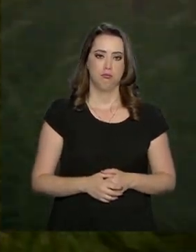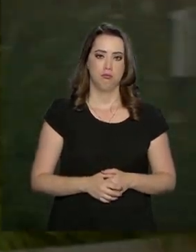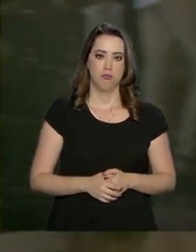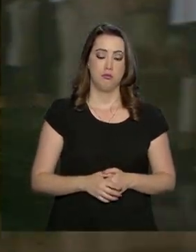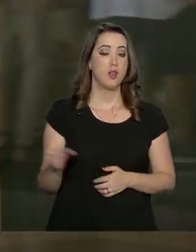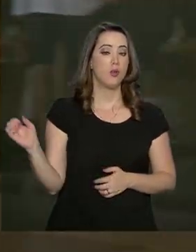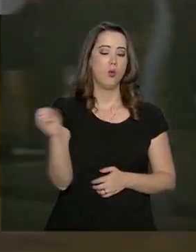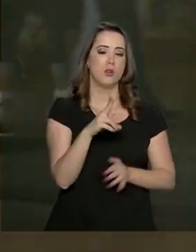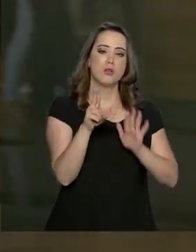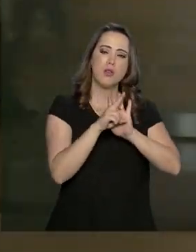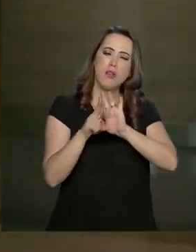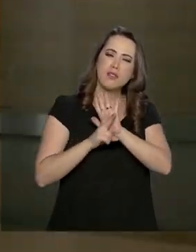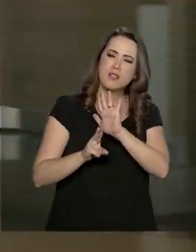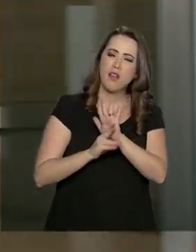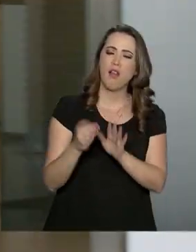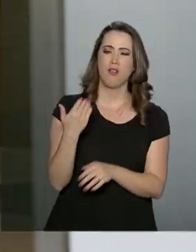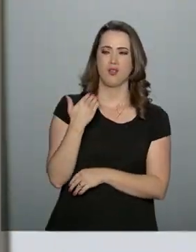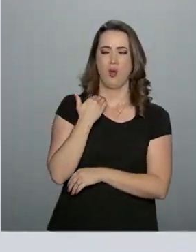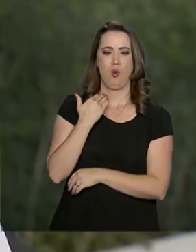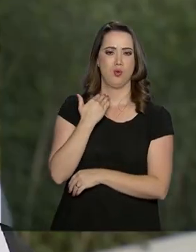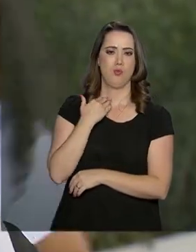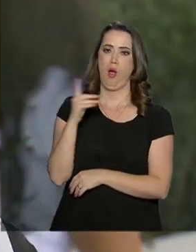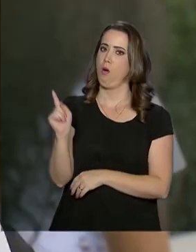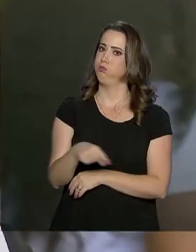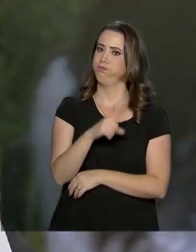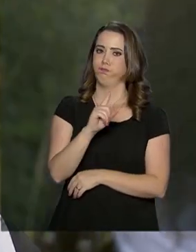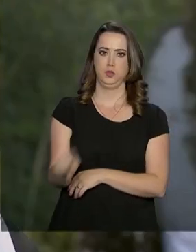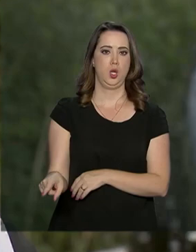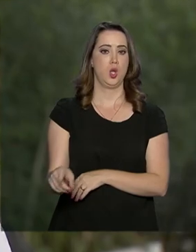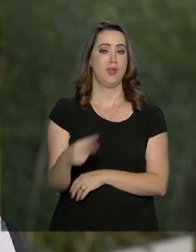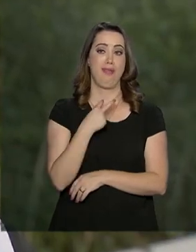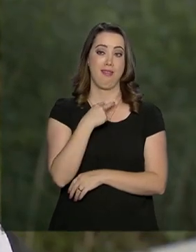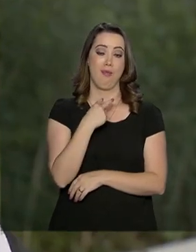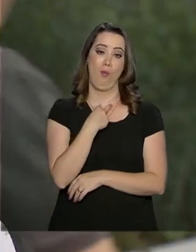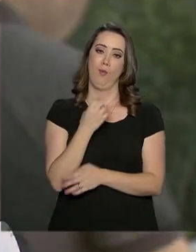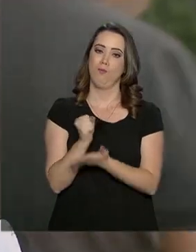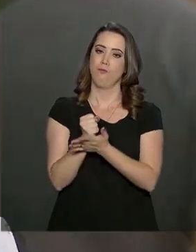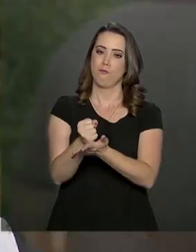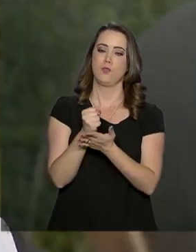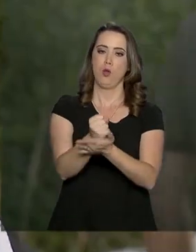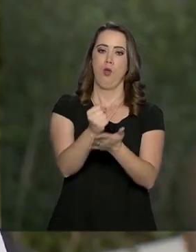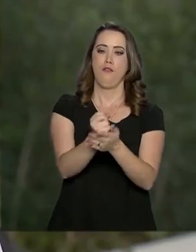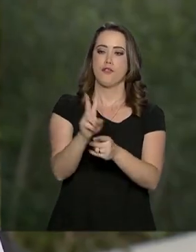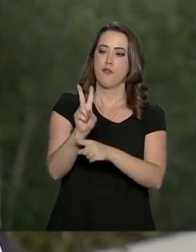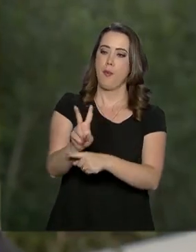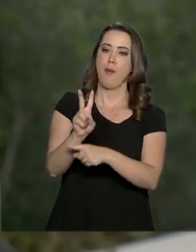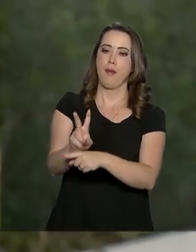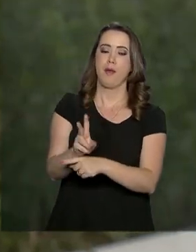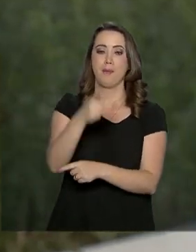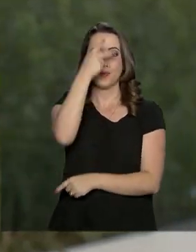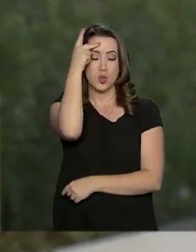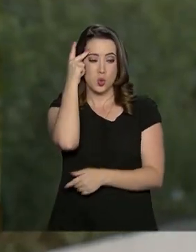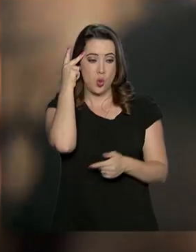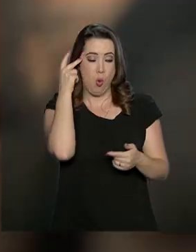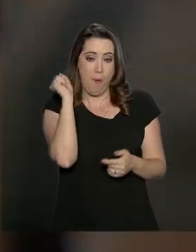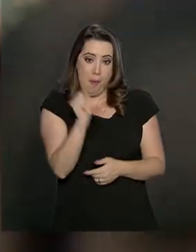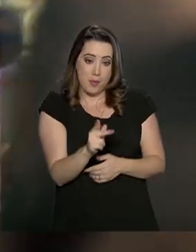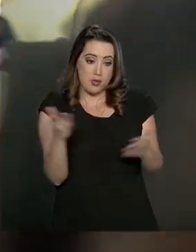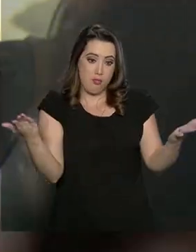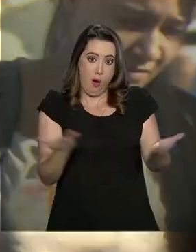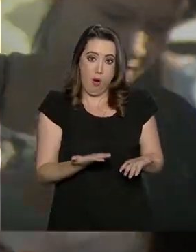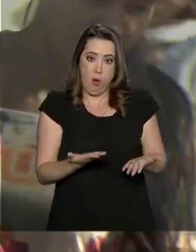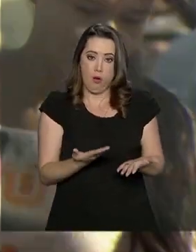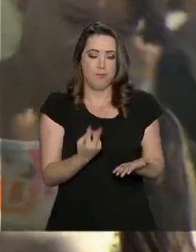as novas regras, as financeiras estão proibidas de oferecer empréstimos consignados para quem acabou de se aposentar.